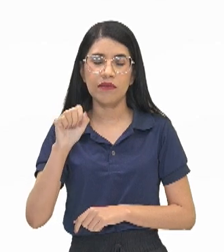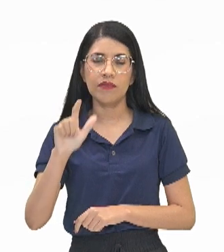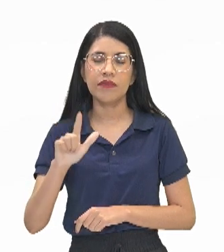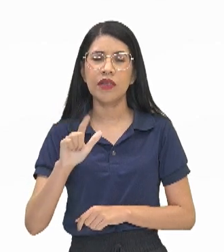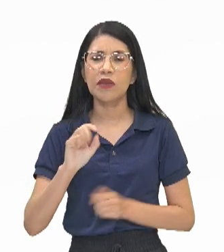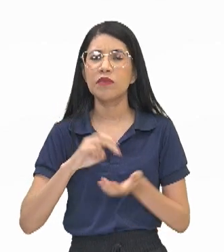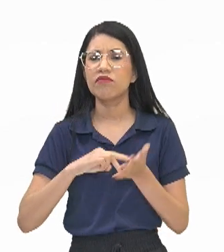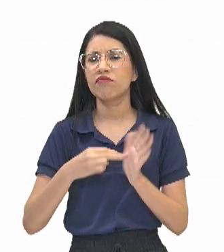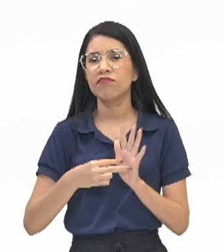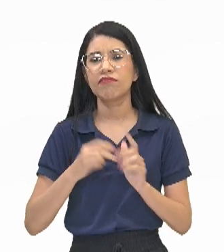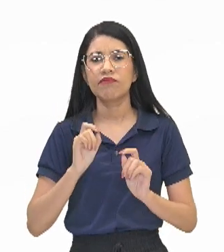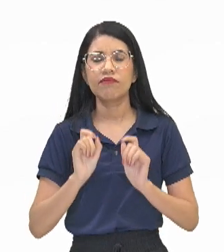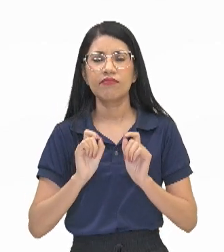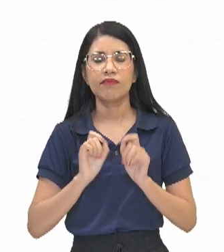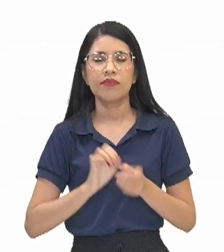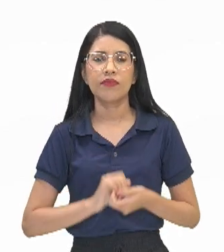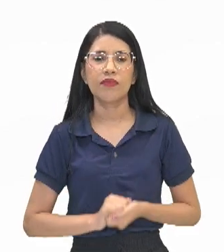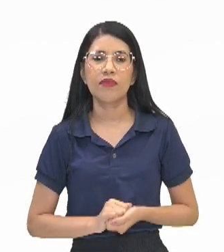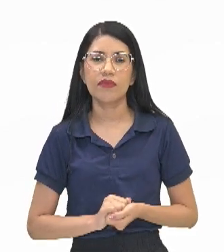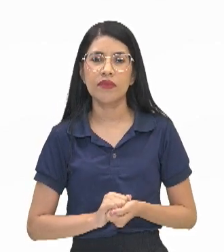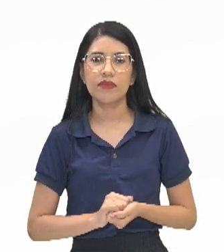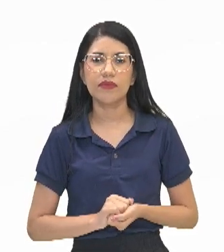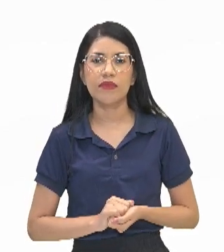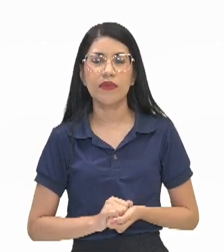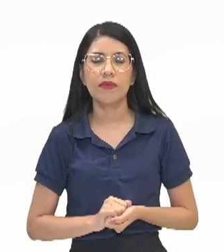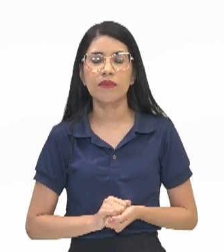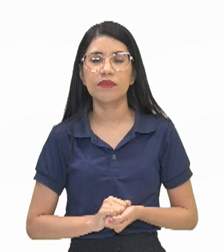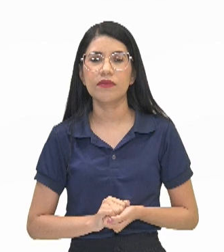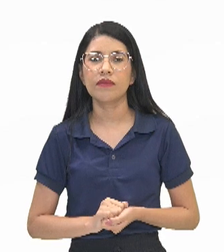com isso? Que